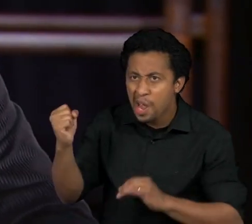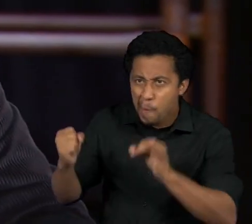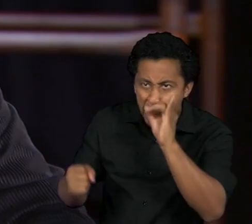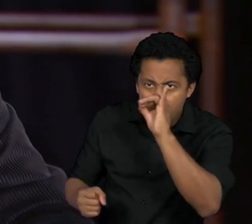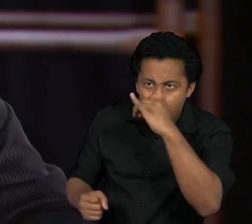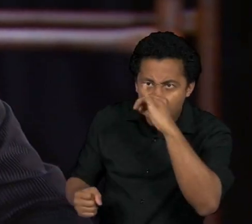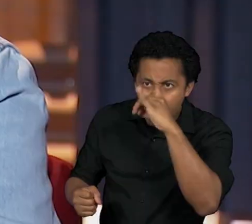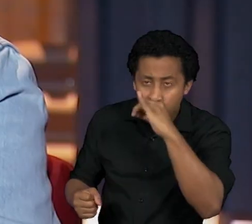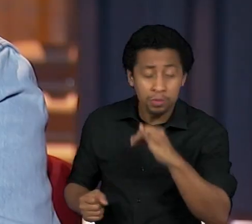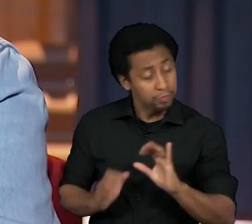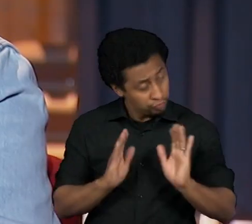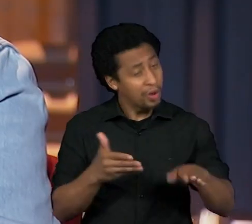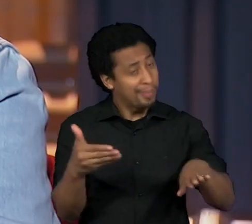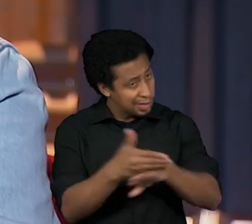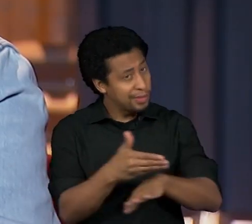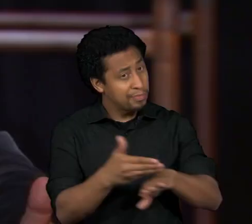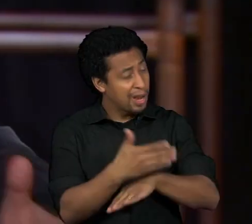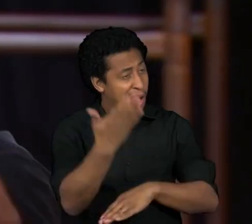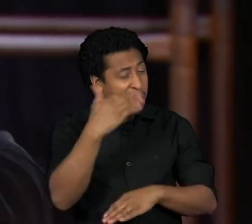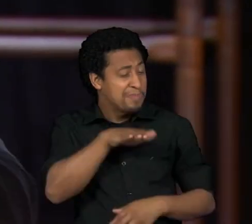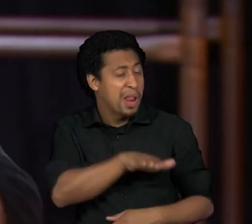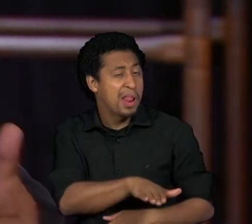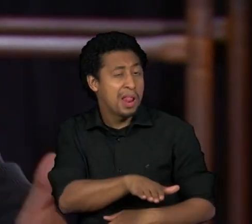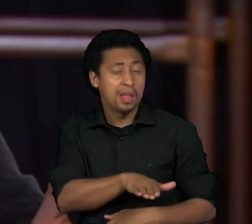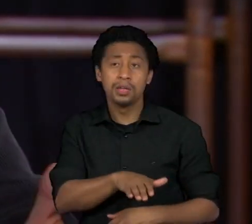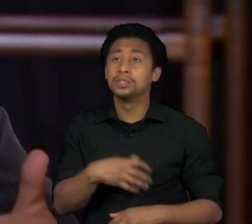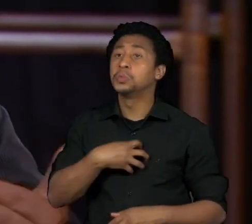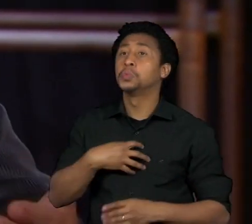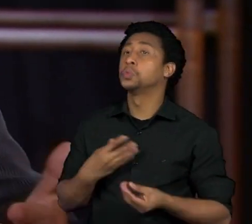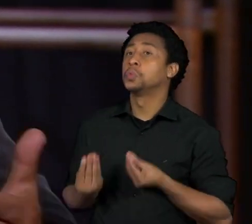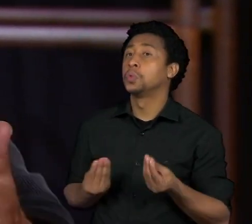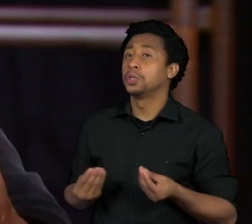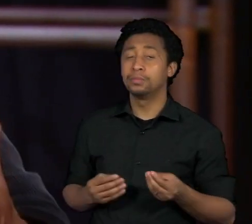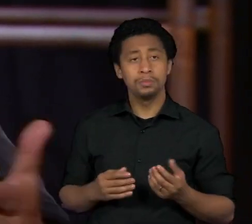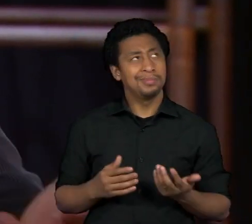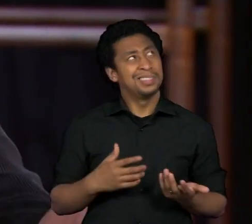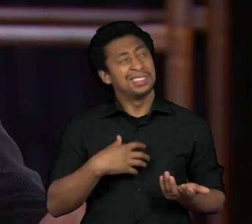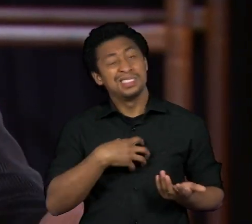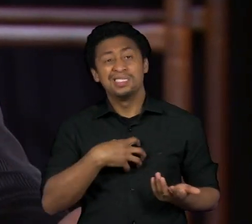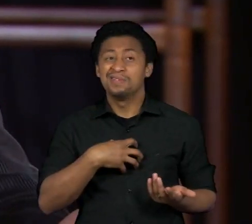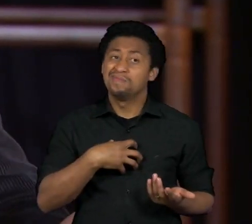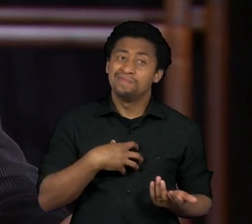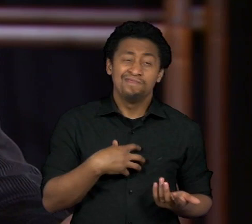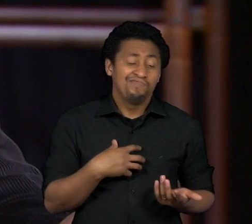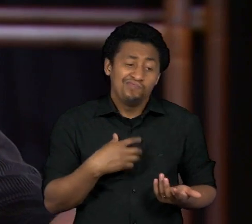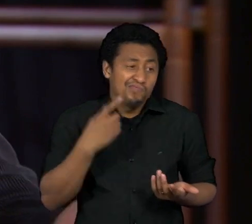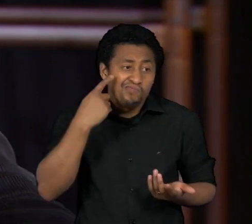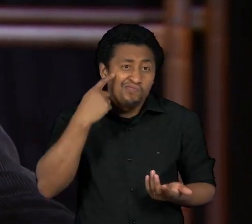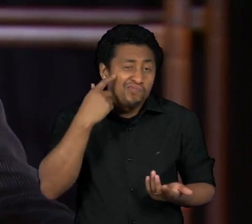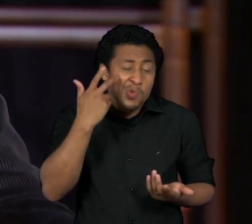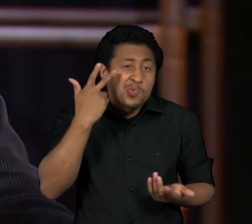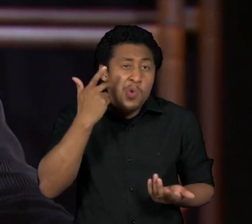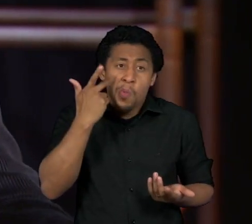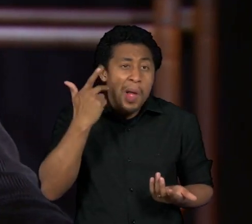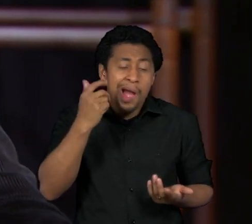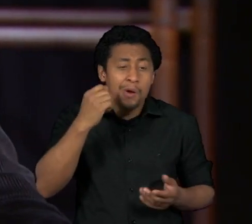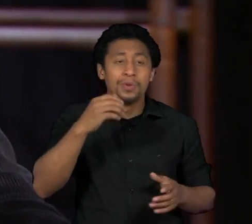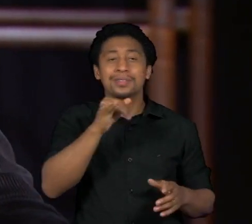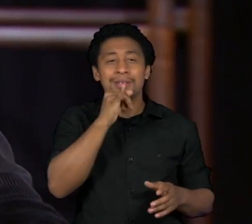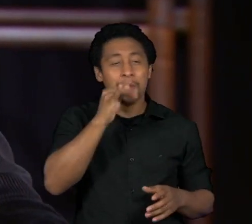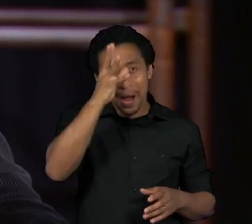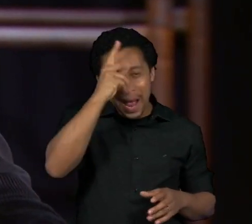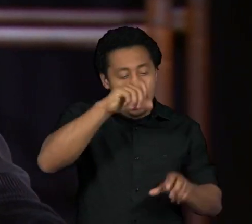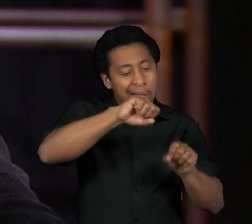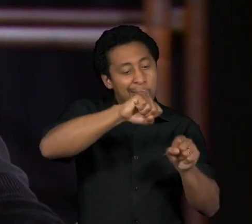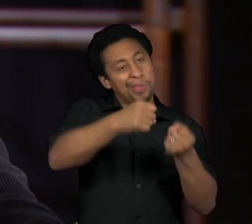participei disso. E o que, que você achou? Na infância. Olha, me parece que é uma coisa que... É assim que acontece, matar uma galinha, por exemplo.